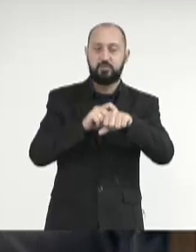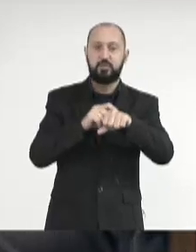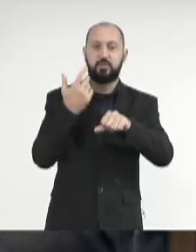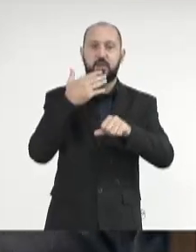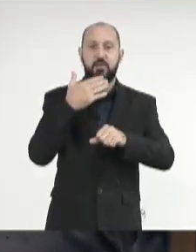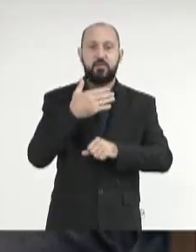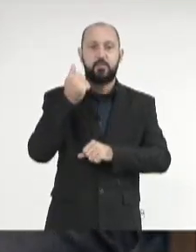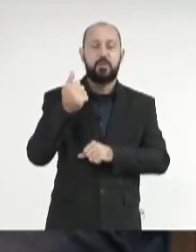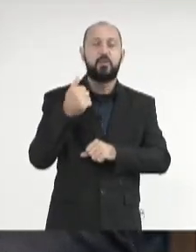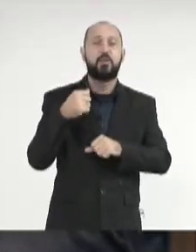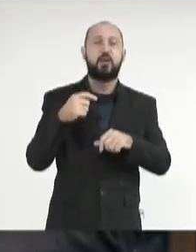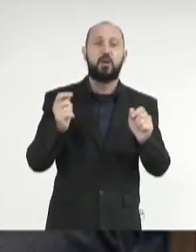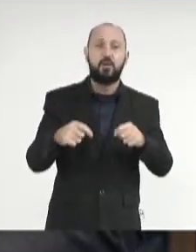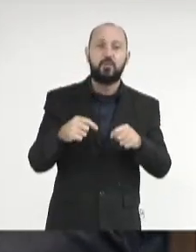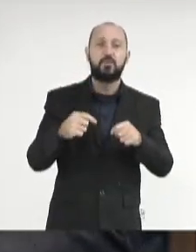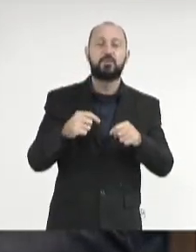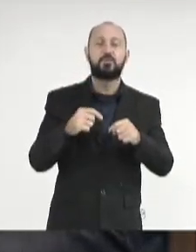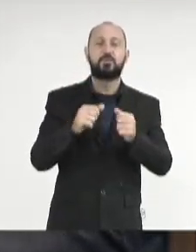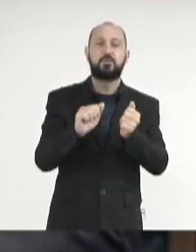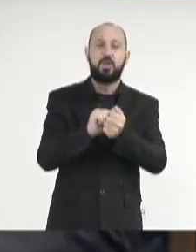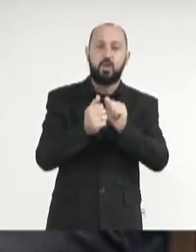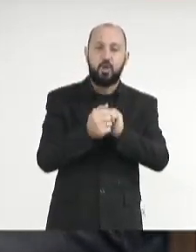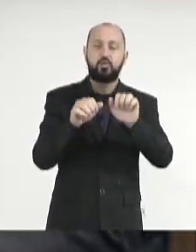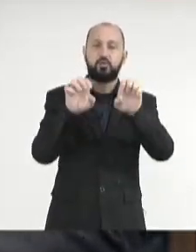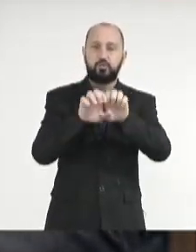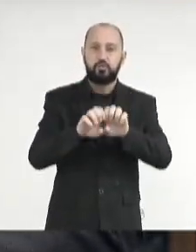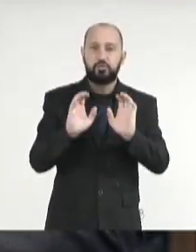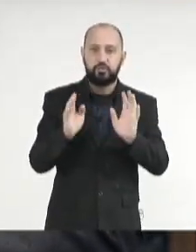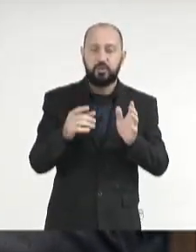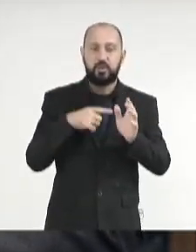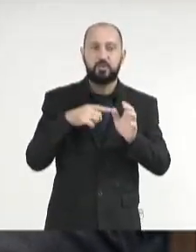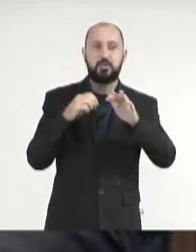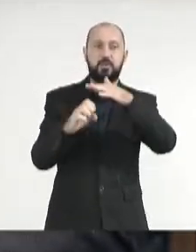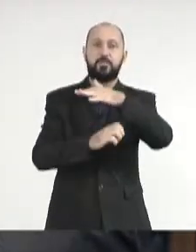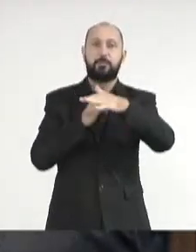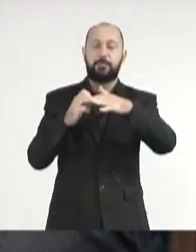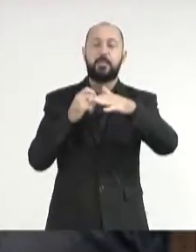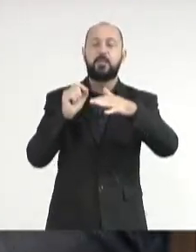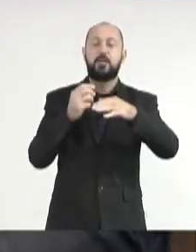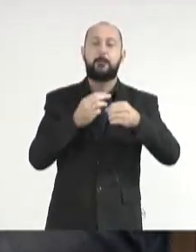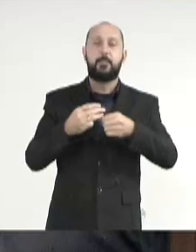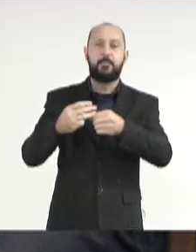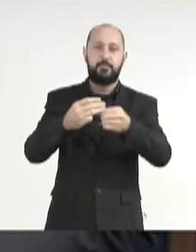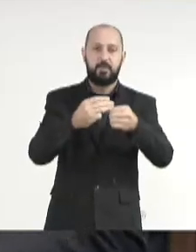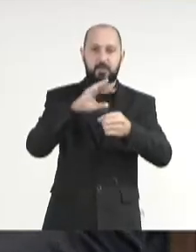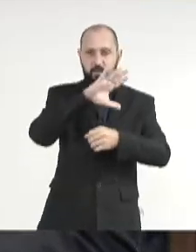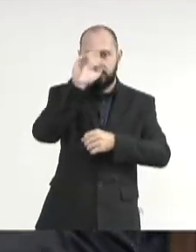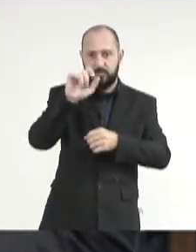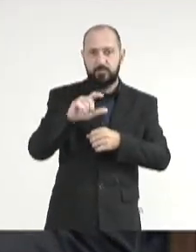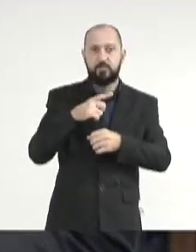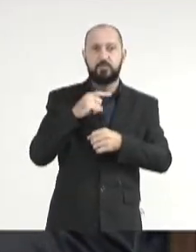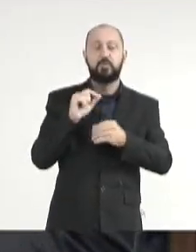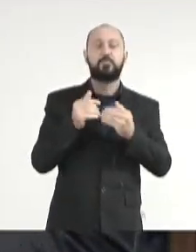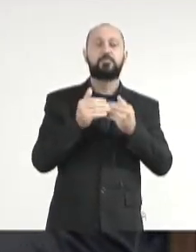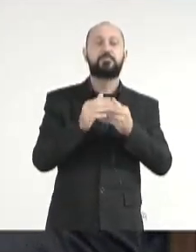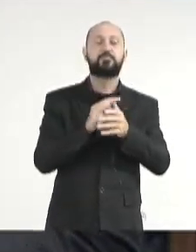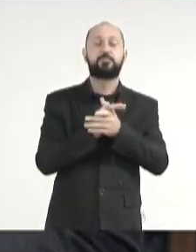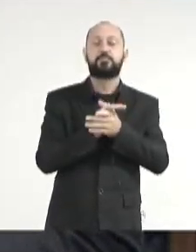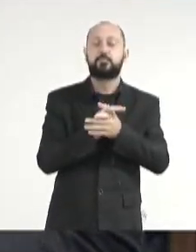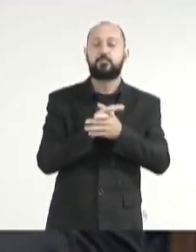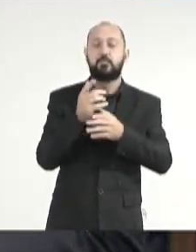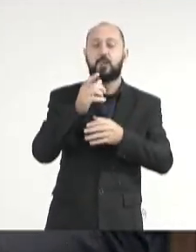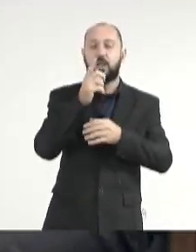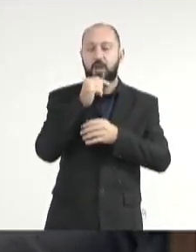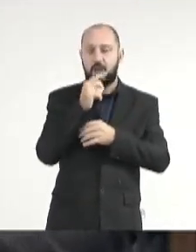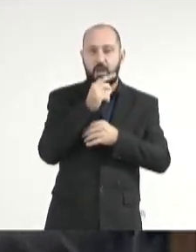quer aprimorar a estrutura dela, quer reforçar, modernizar a estrutura que já existe, essa empresa que atende a maioria dos municípios aqui em Mato Grosso do Sul na questão de abastecimento